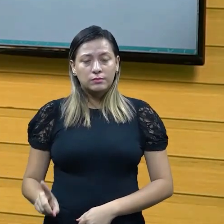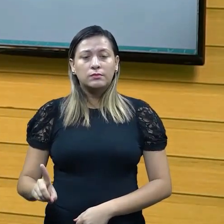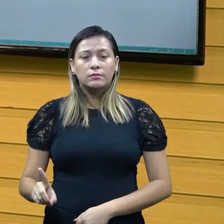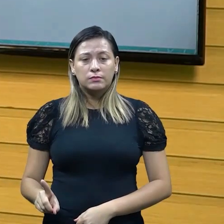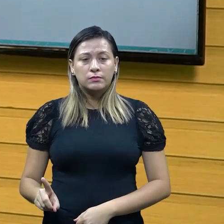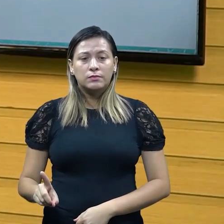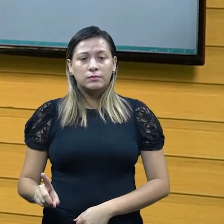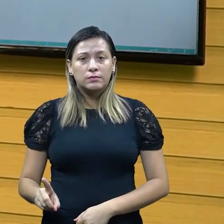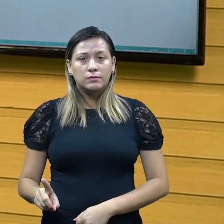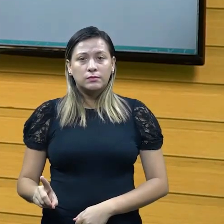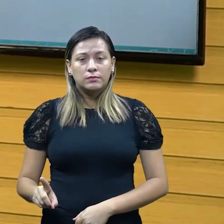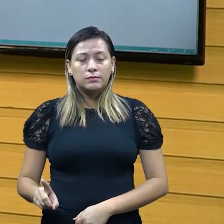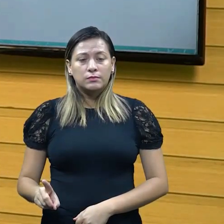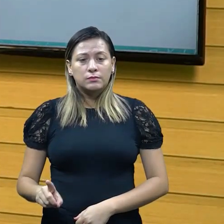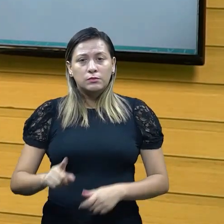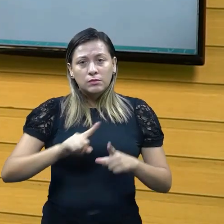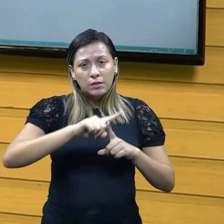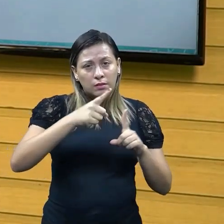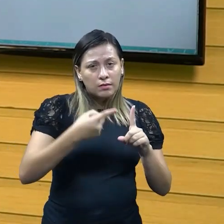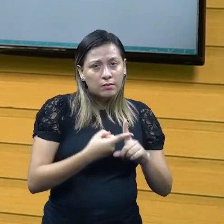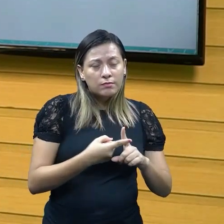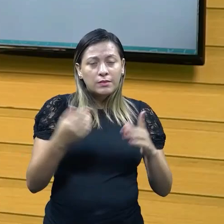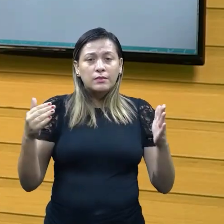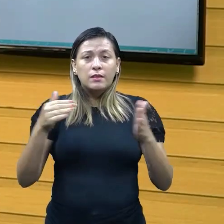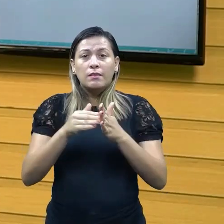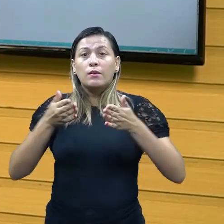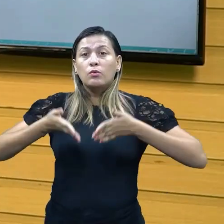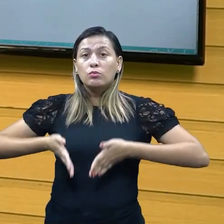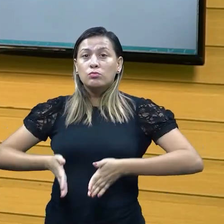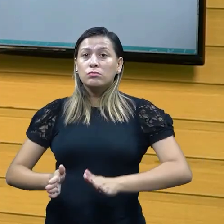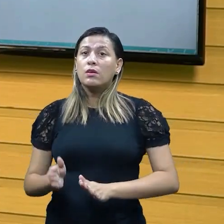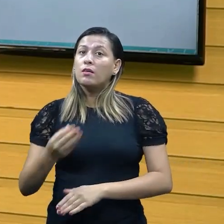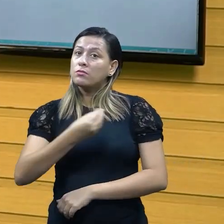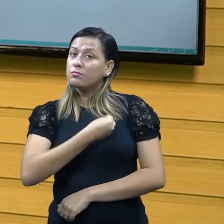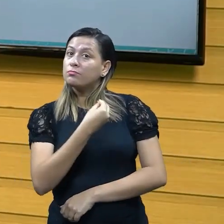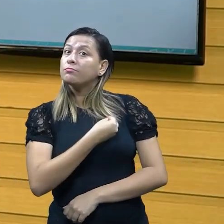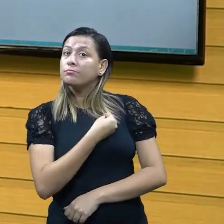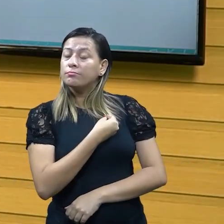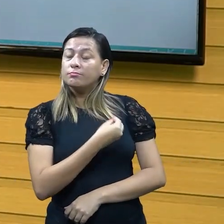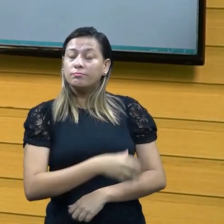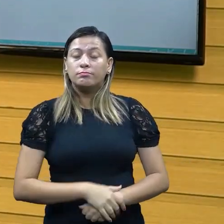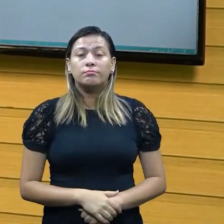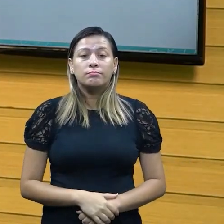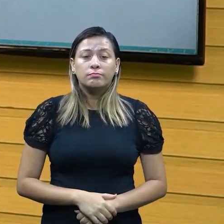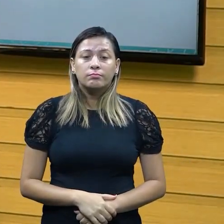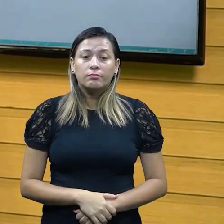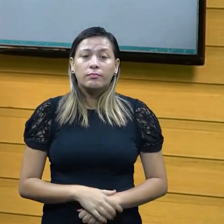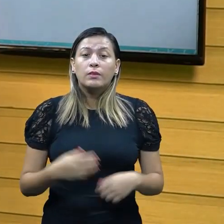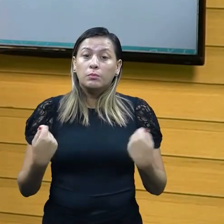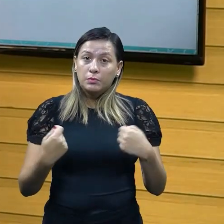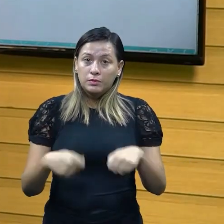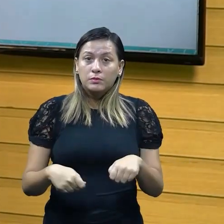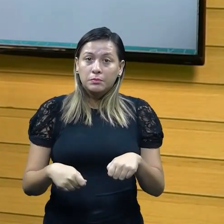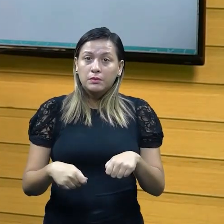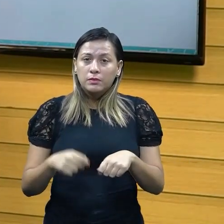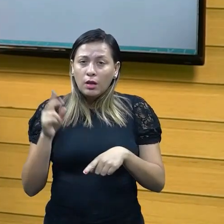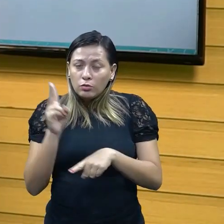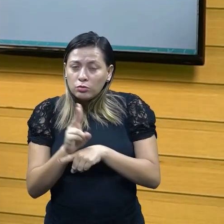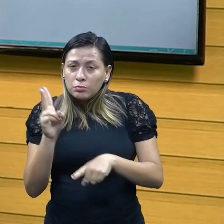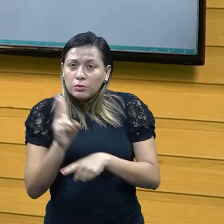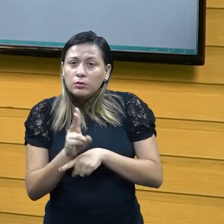a concepção até o momento que ele nasce com vida. Então, assim, você tem a possibilidade de proteger os direitos